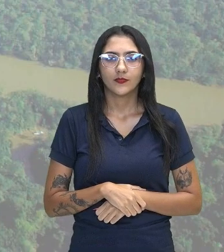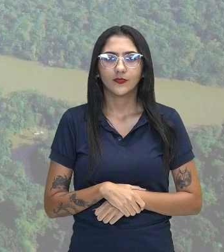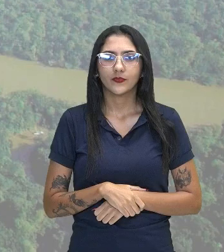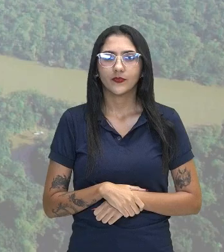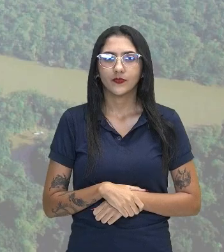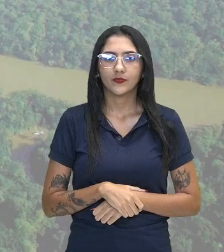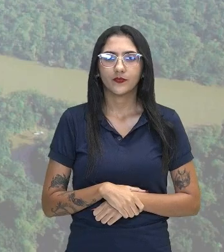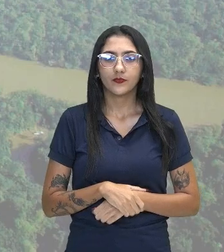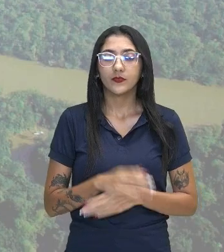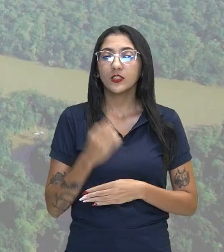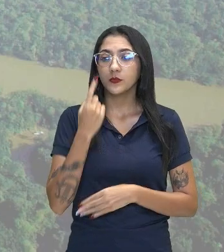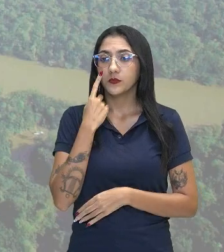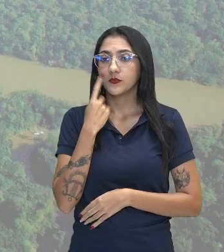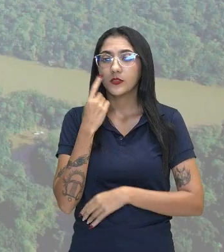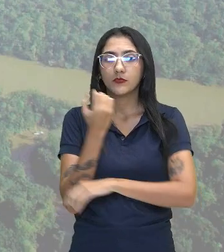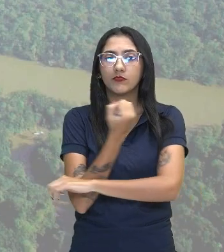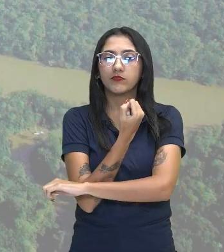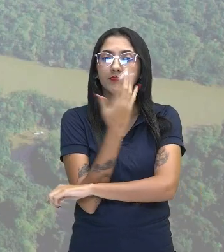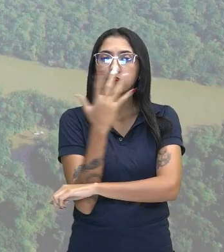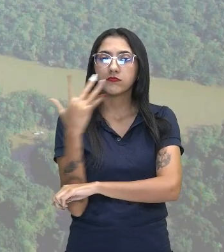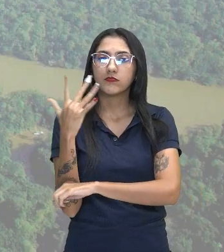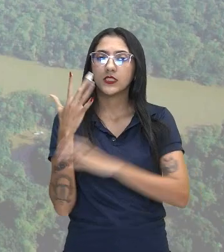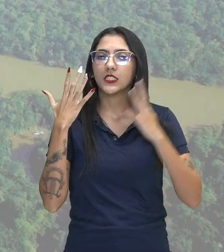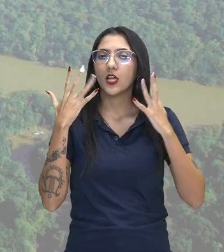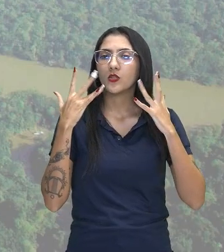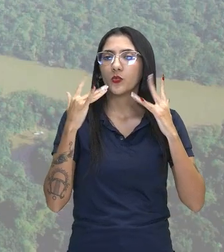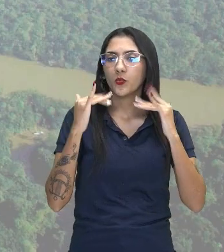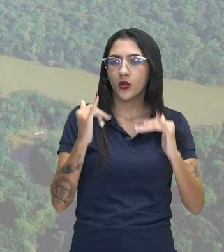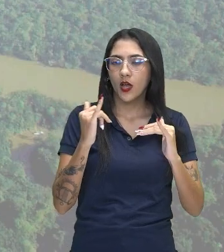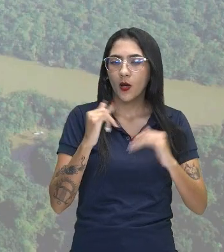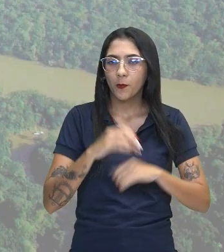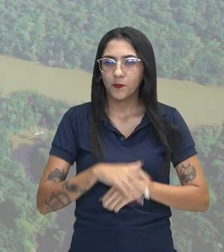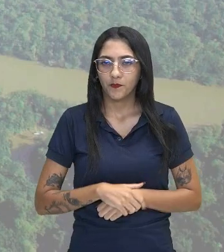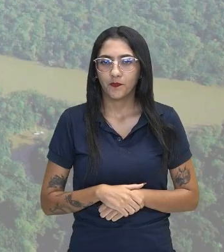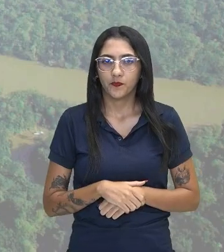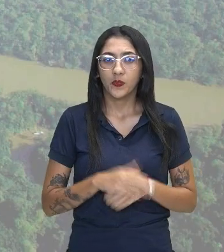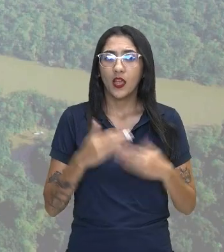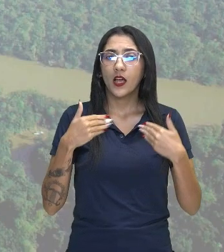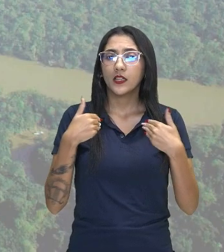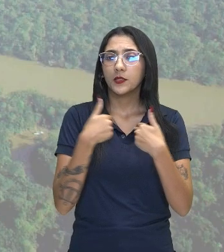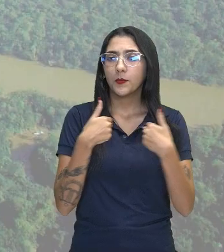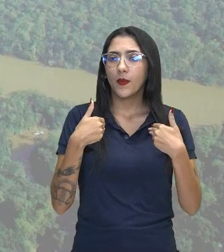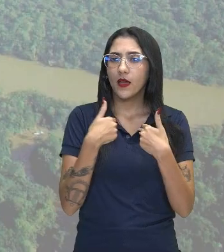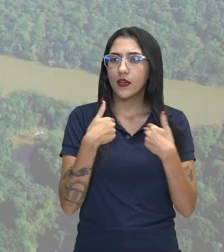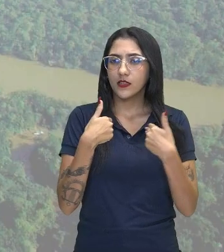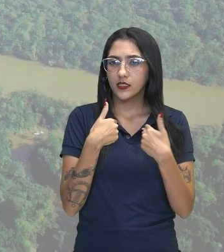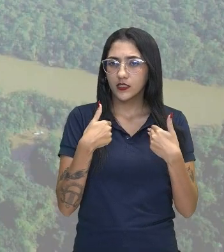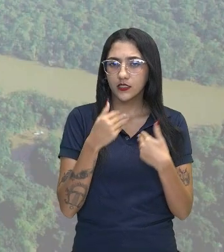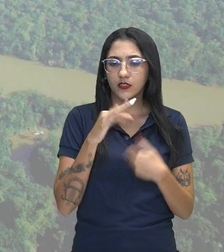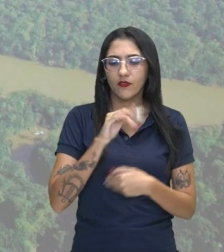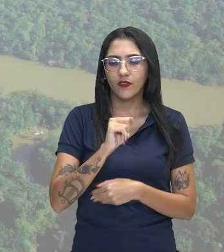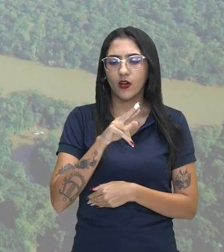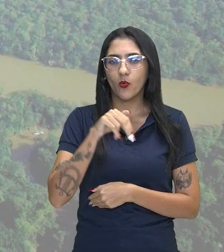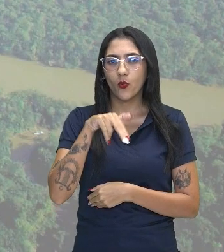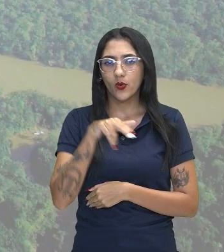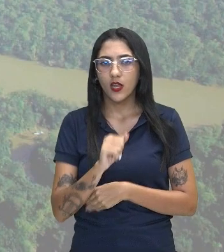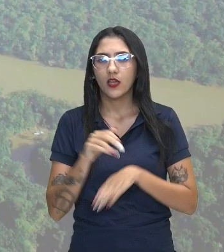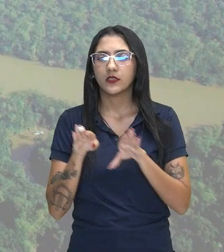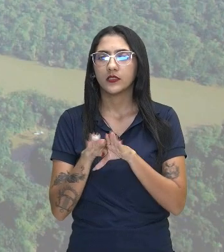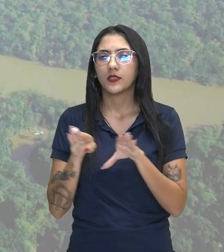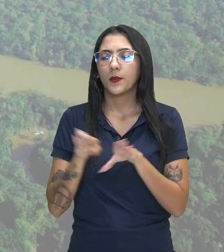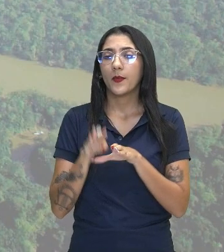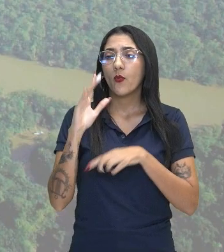só, vegetação original, a fauna, que são os animais, né? O